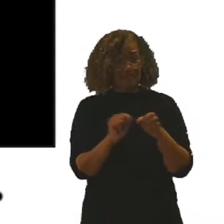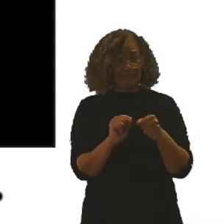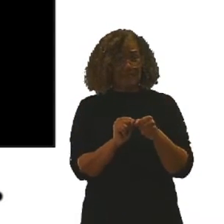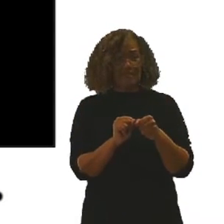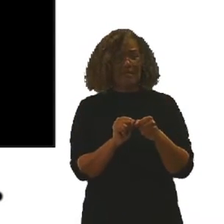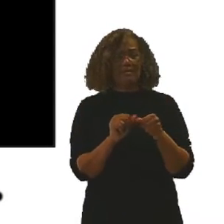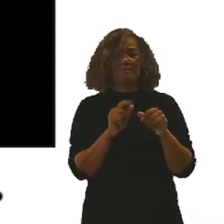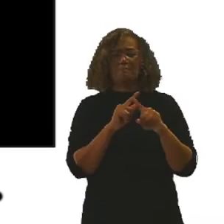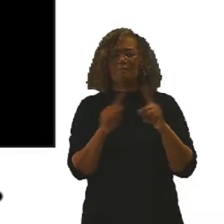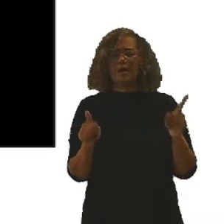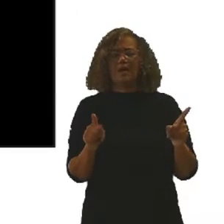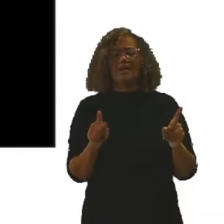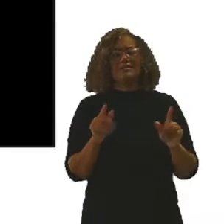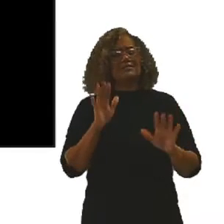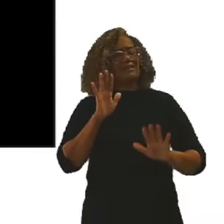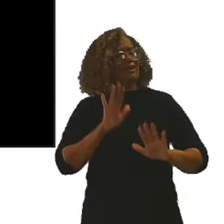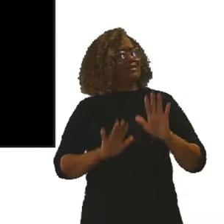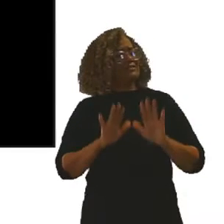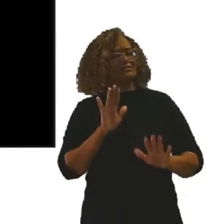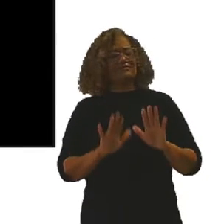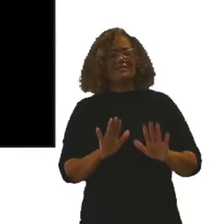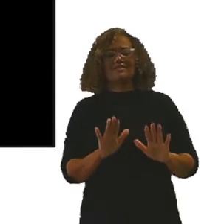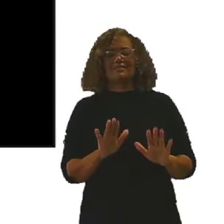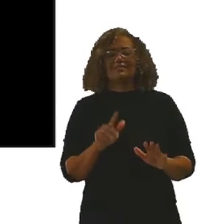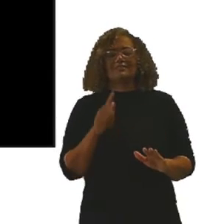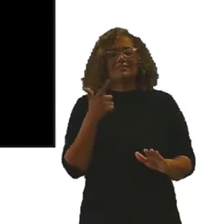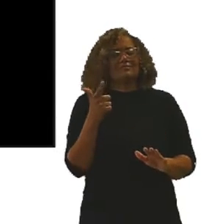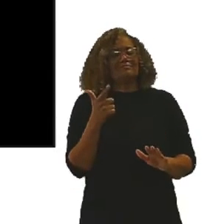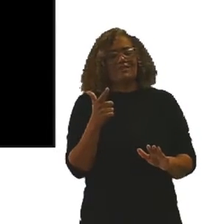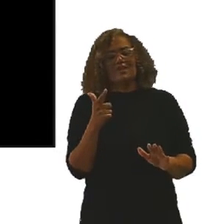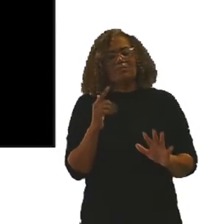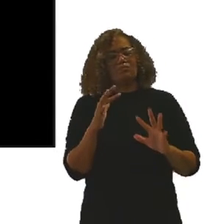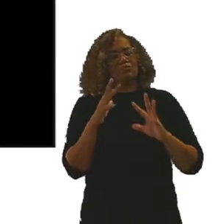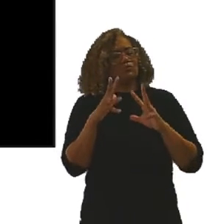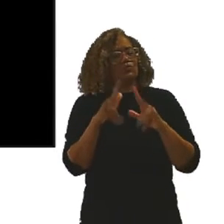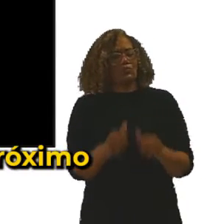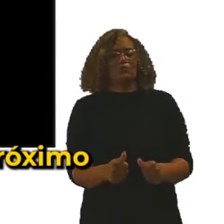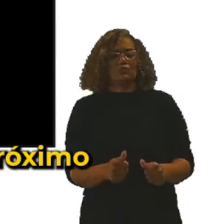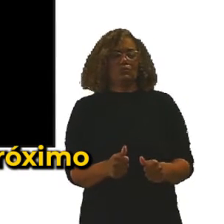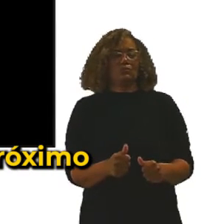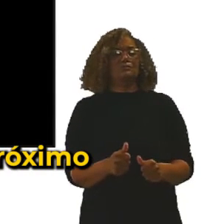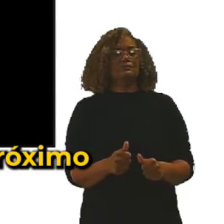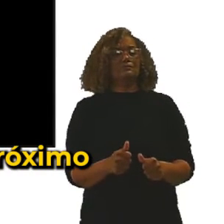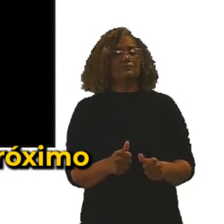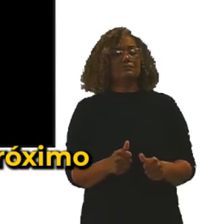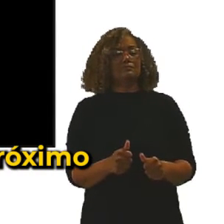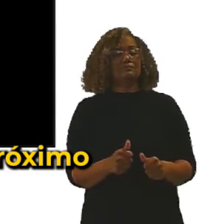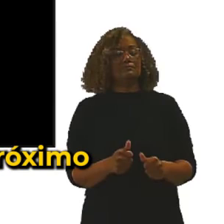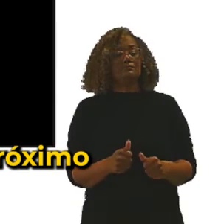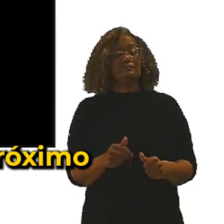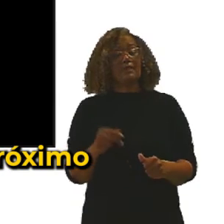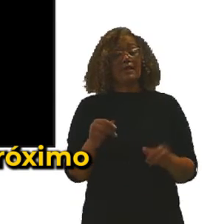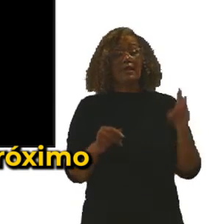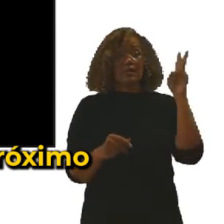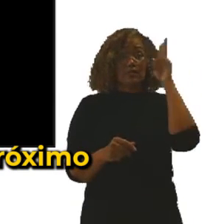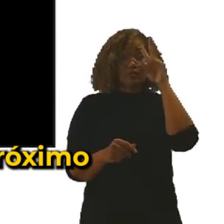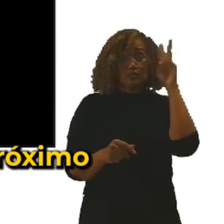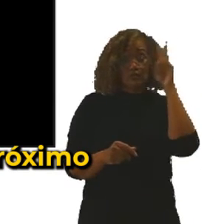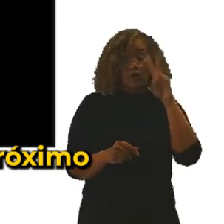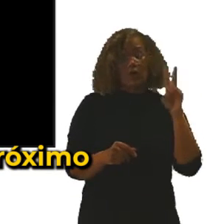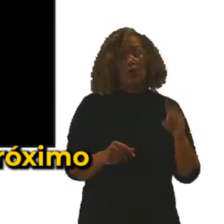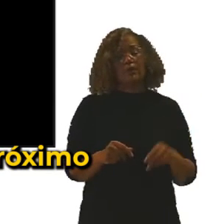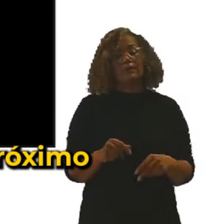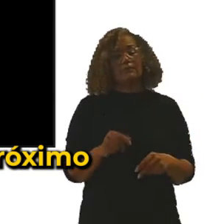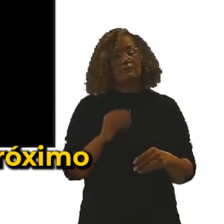efetivamente não se concretiza, não se operacionaliza. O histórico, portanto, pode passar